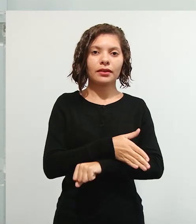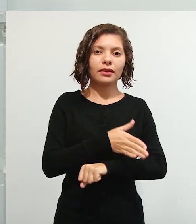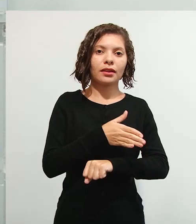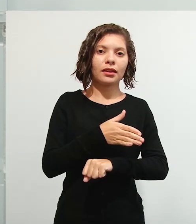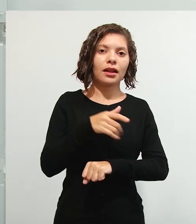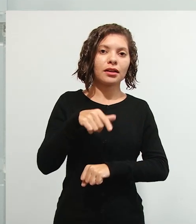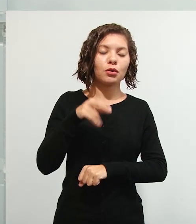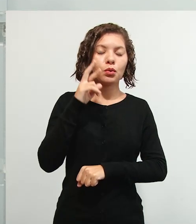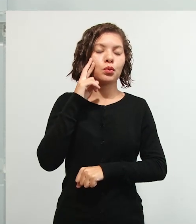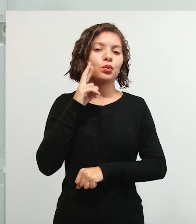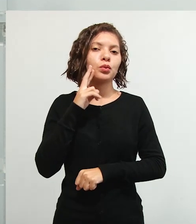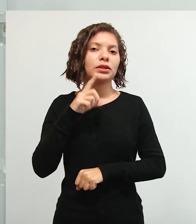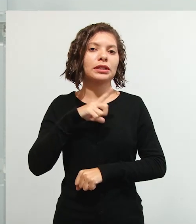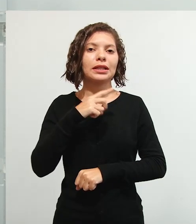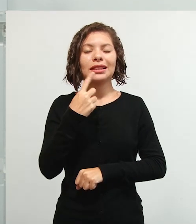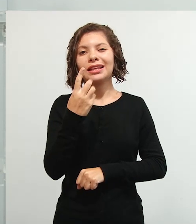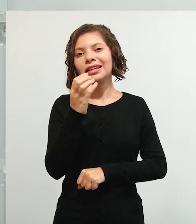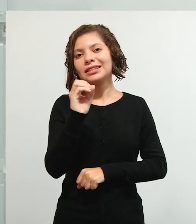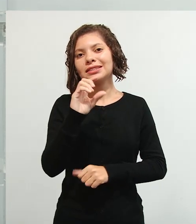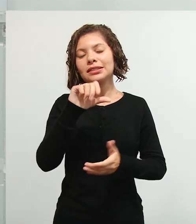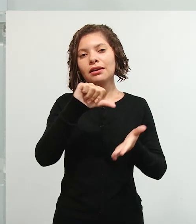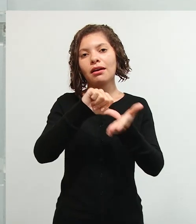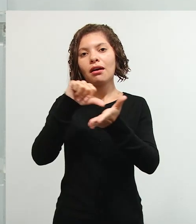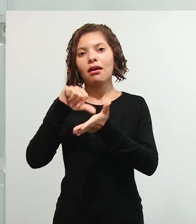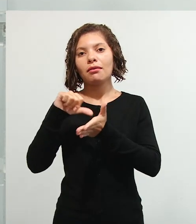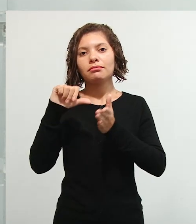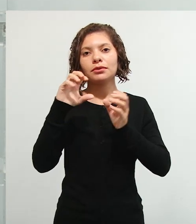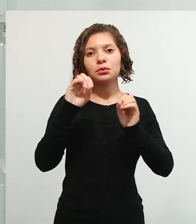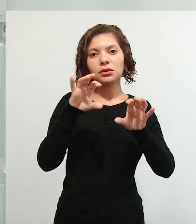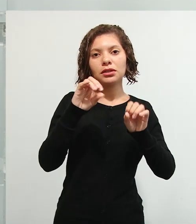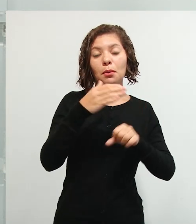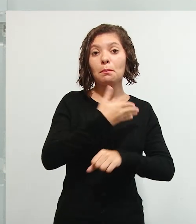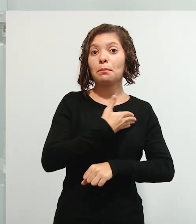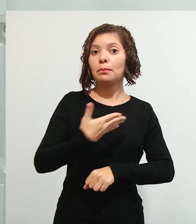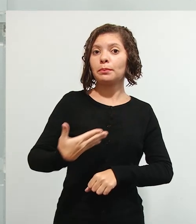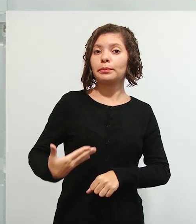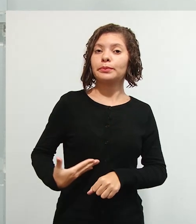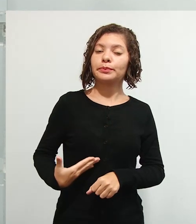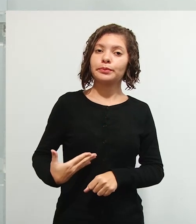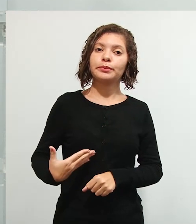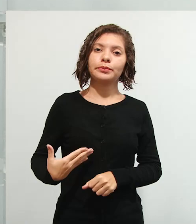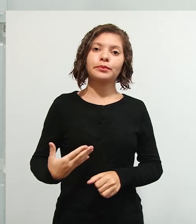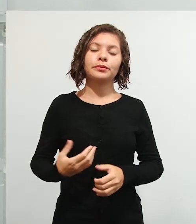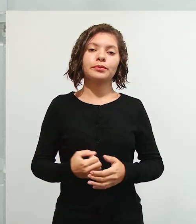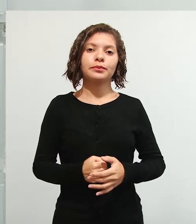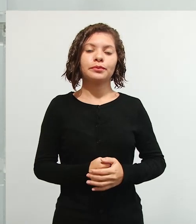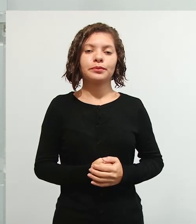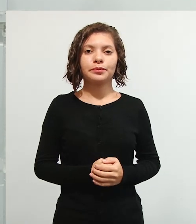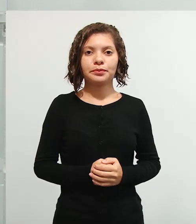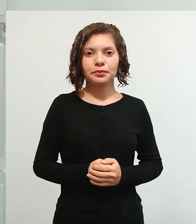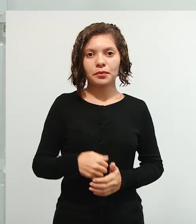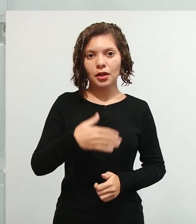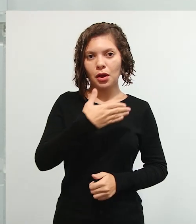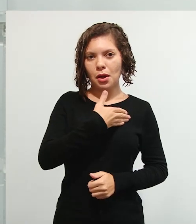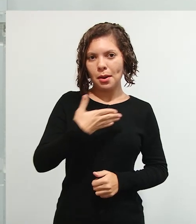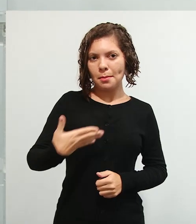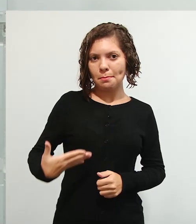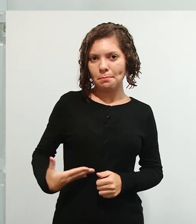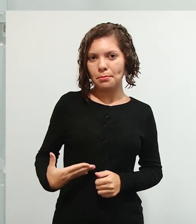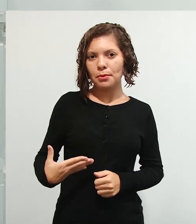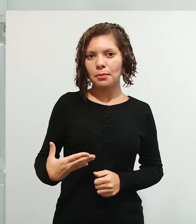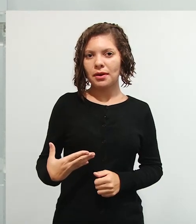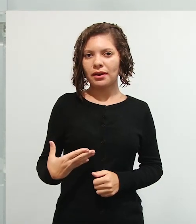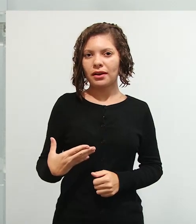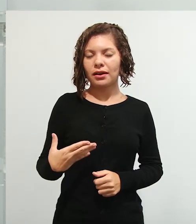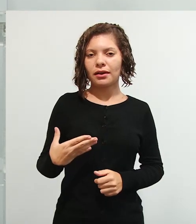tem aqui em Rondônia, né? Essa educação, ela é pública, tá certo? Dizer que ela é pública não quer dizer